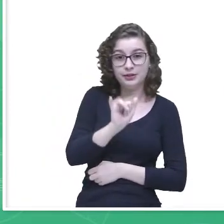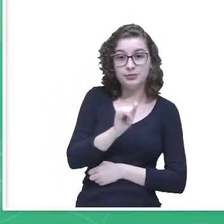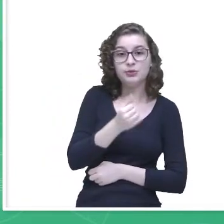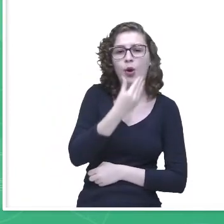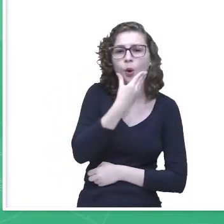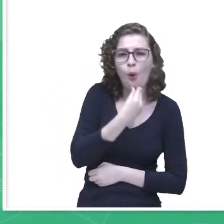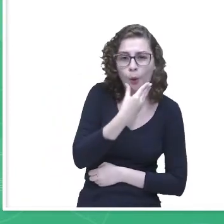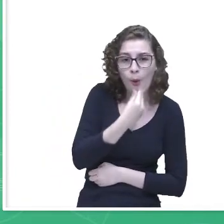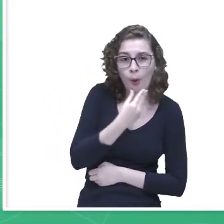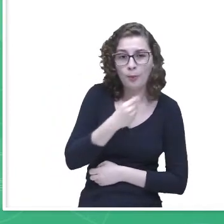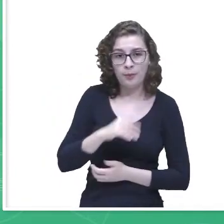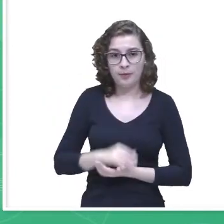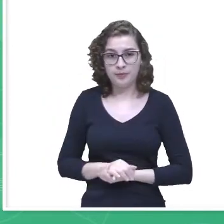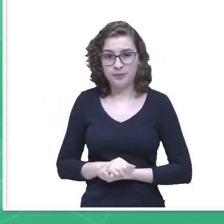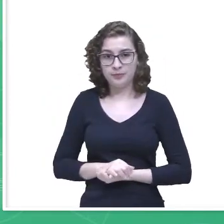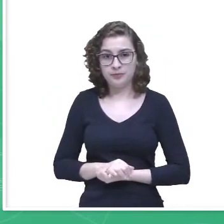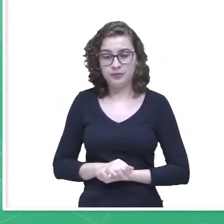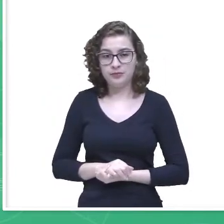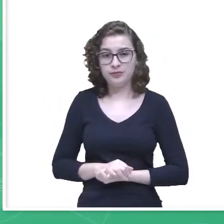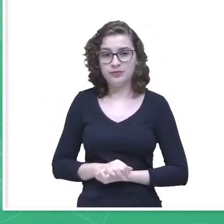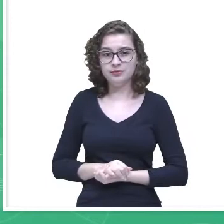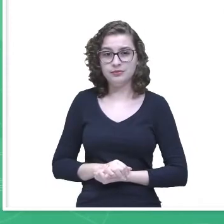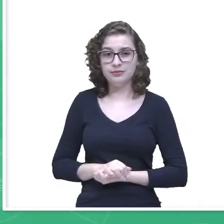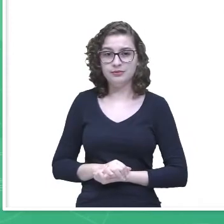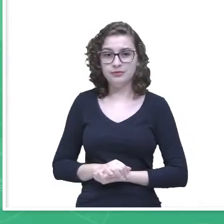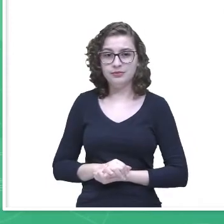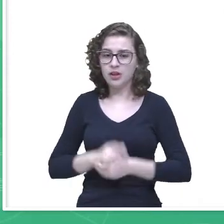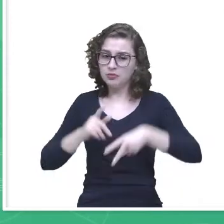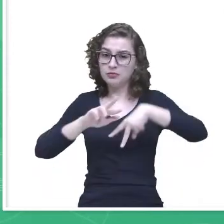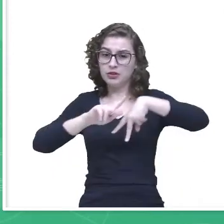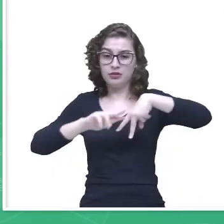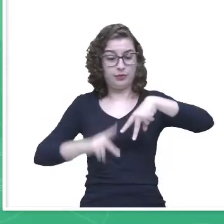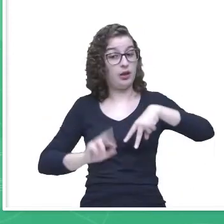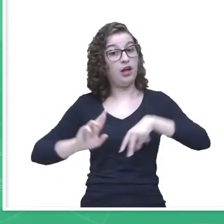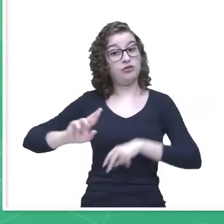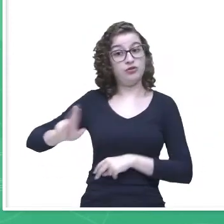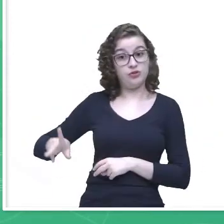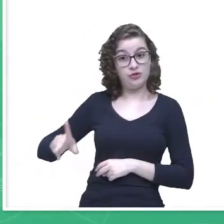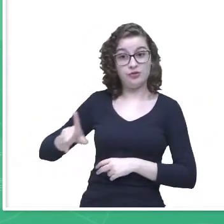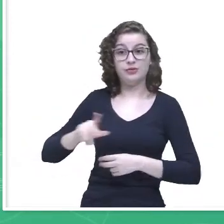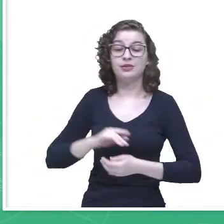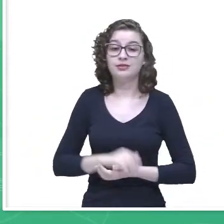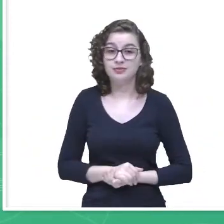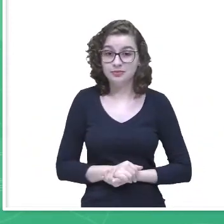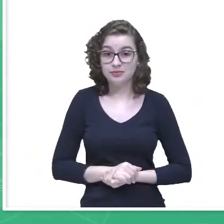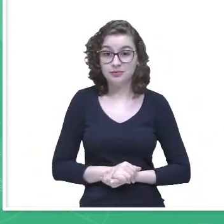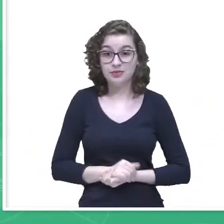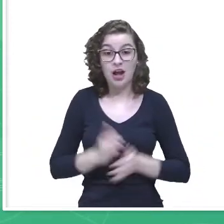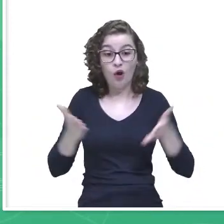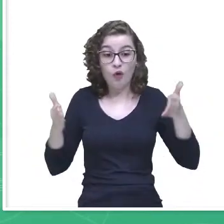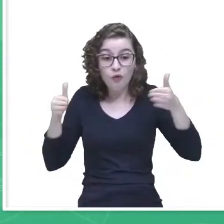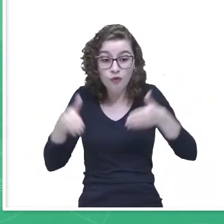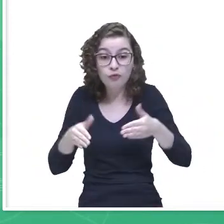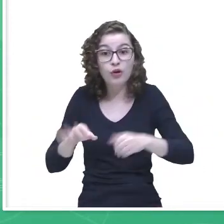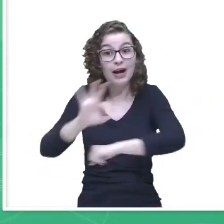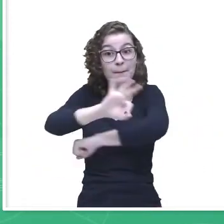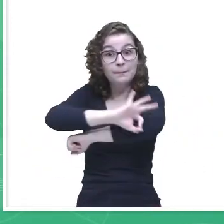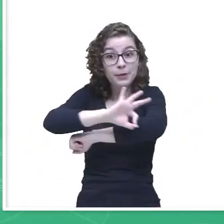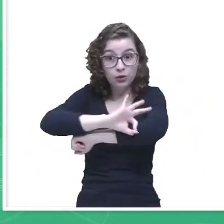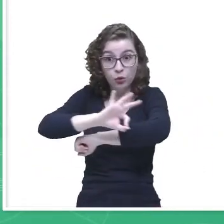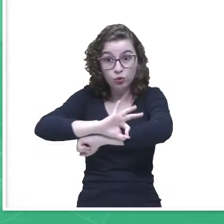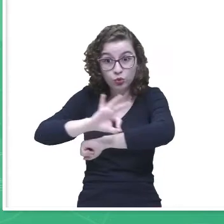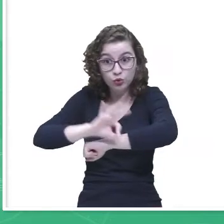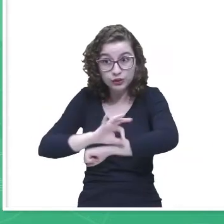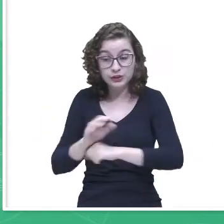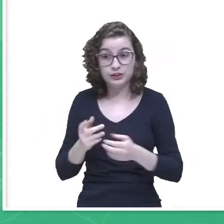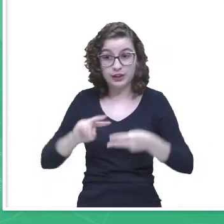nada a ver com questão de sexualidade, tá bom? Isso tem a ver, a gente está focando em questões biológicas, beleza?